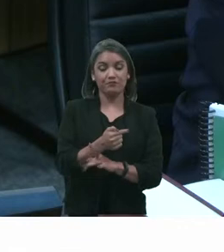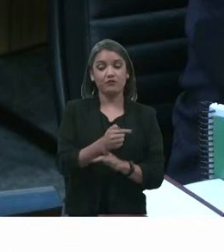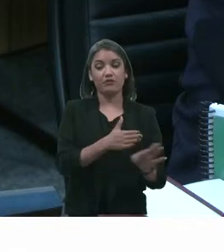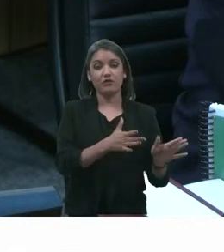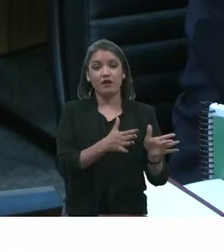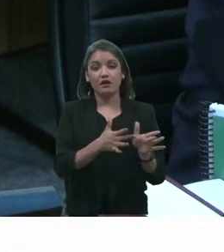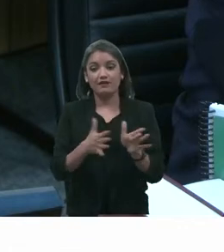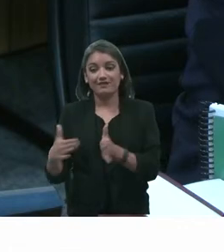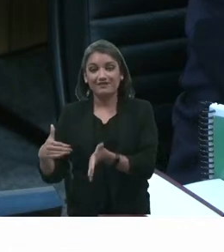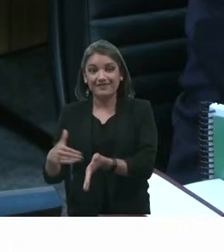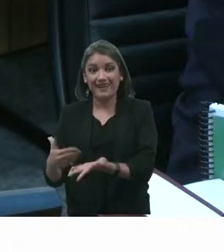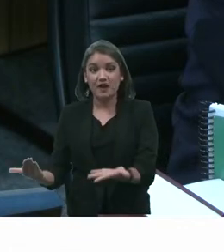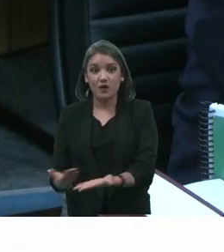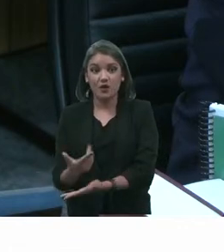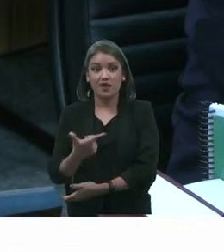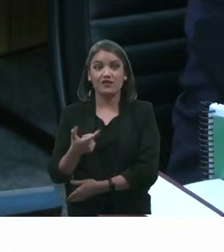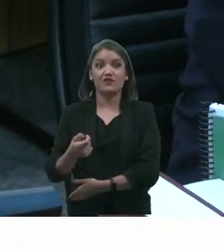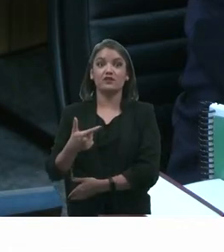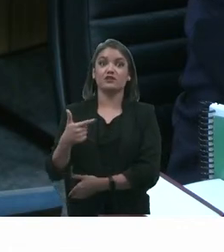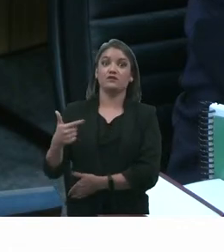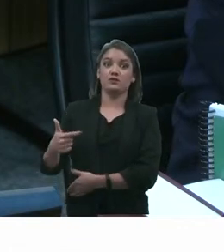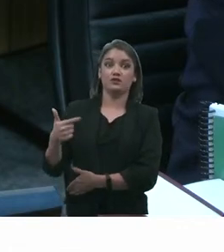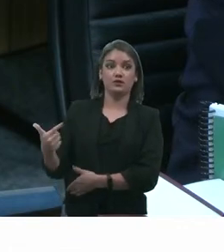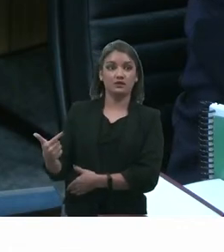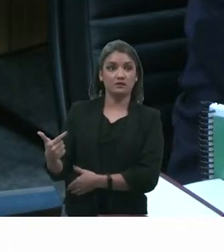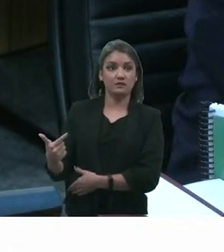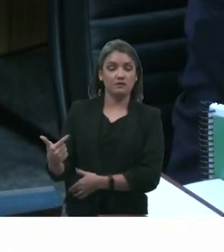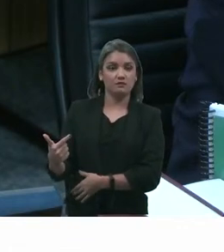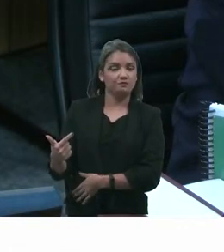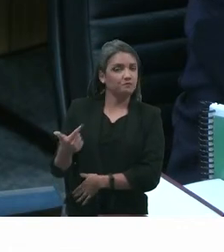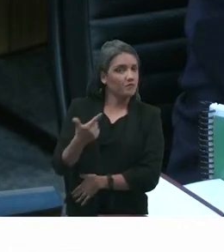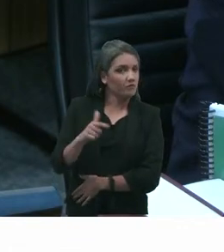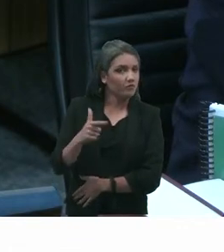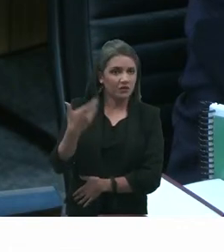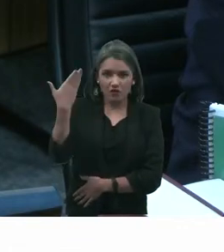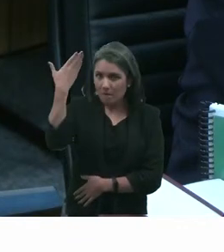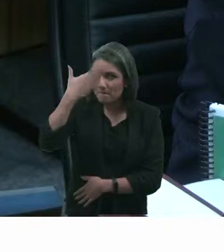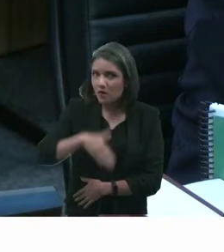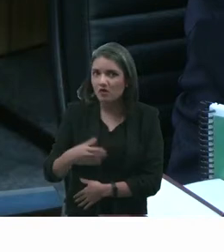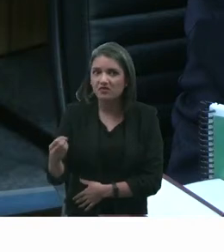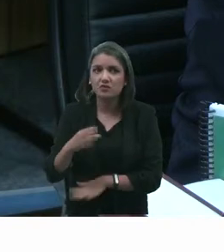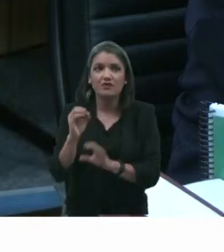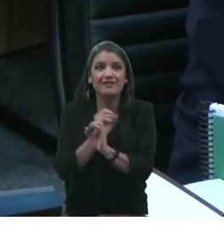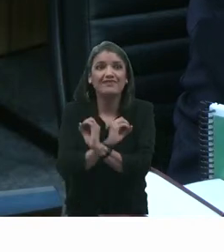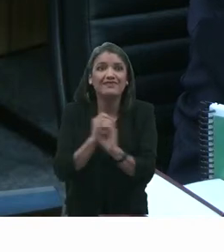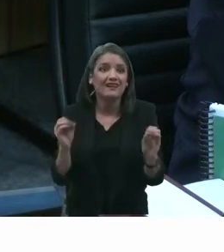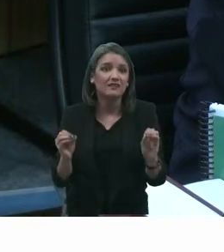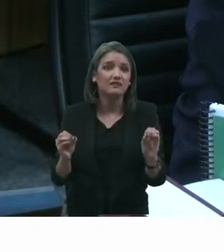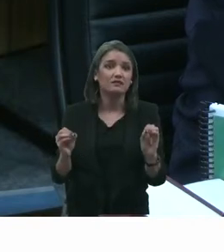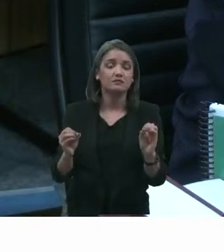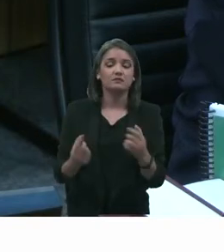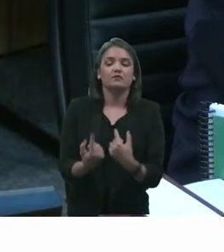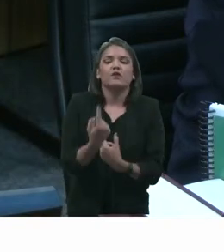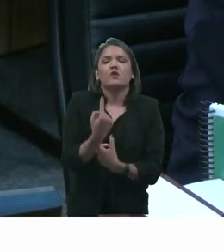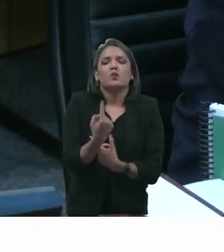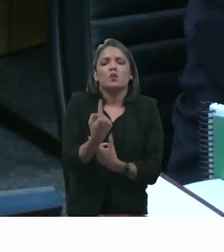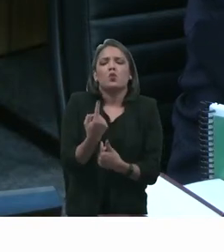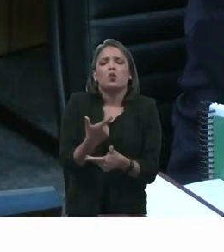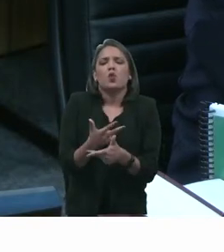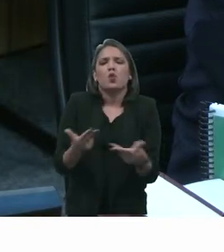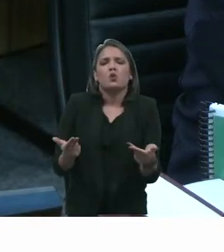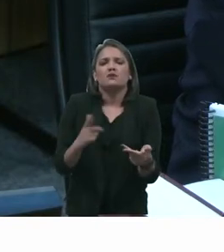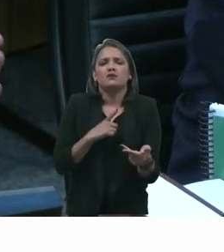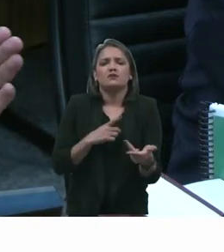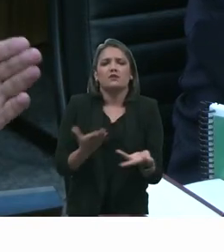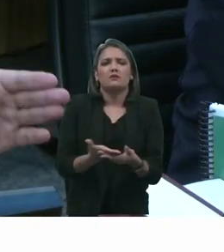2017 até esse momento, nenhuma prova foi produzida. O único ato produzido no